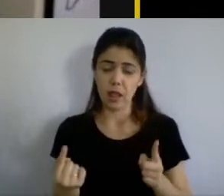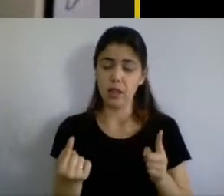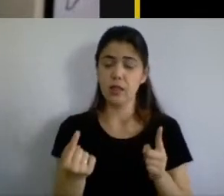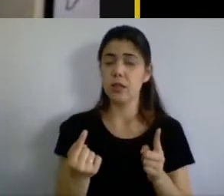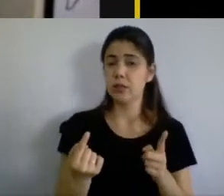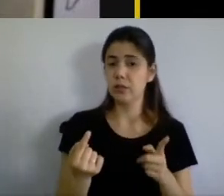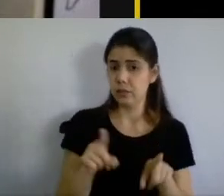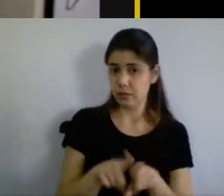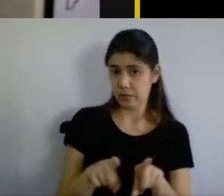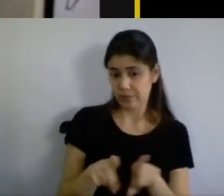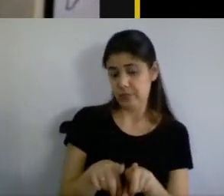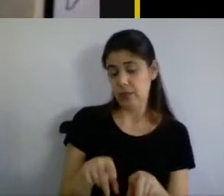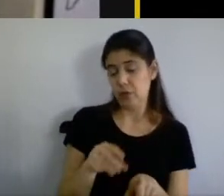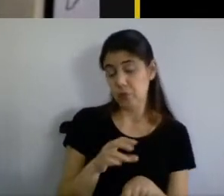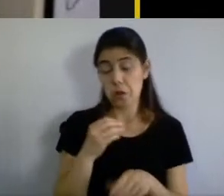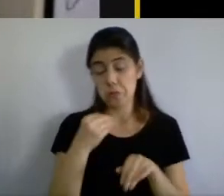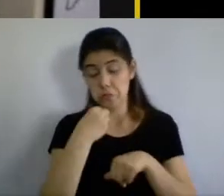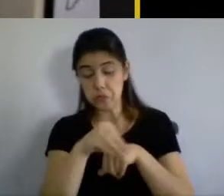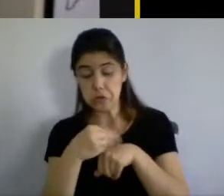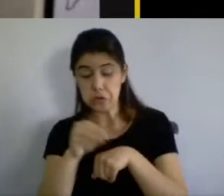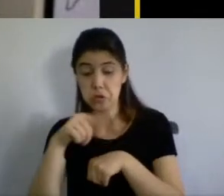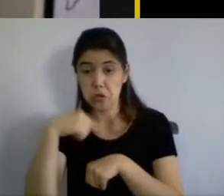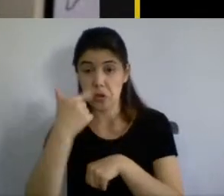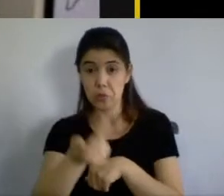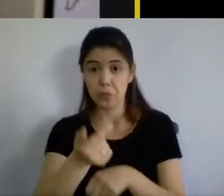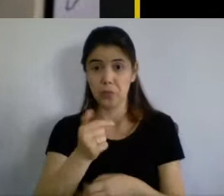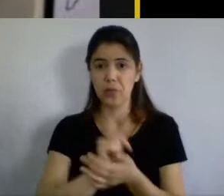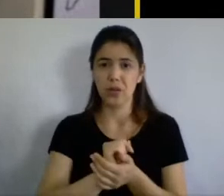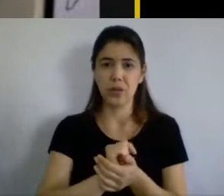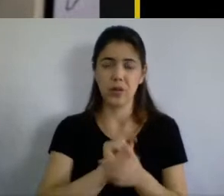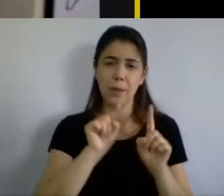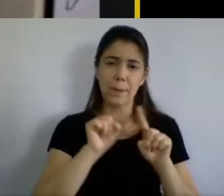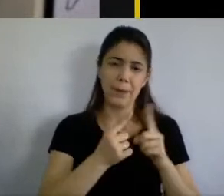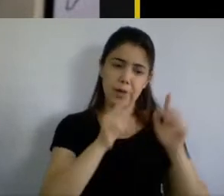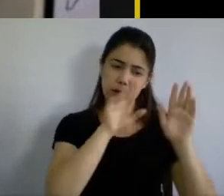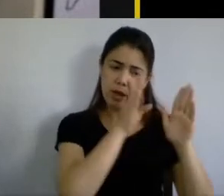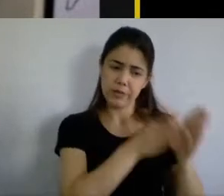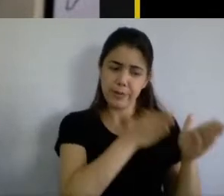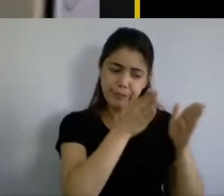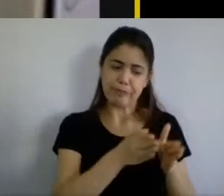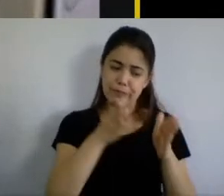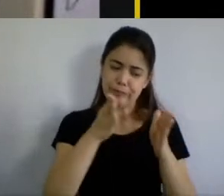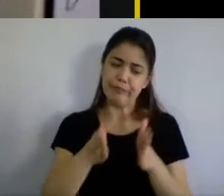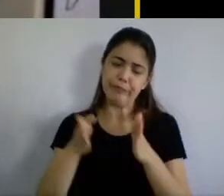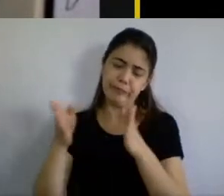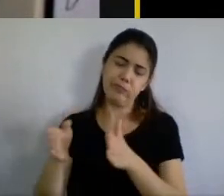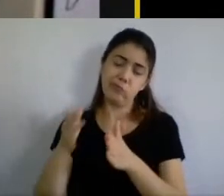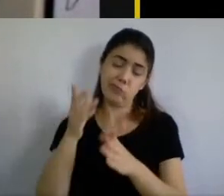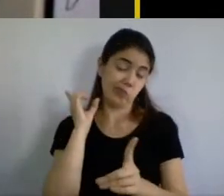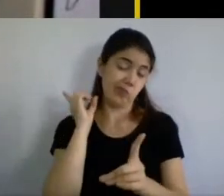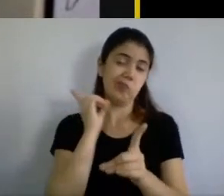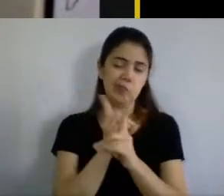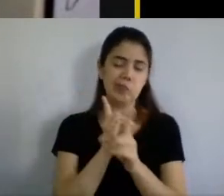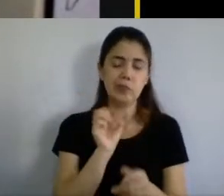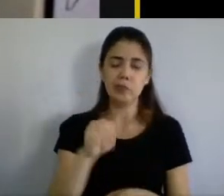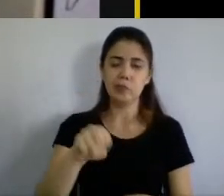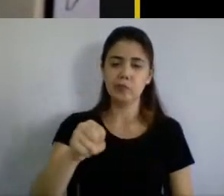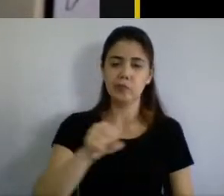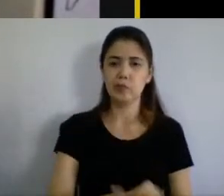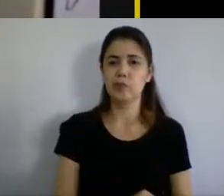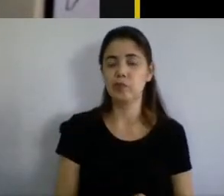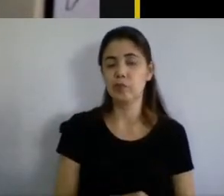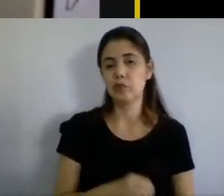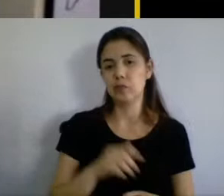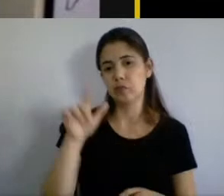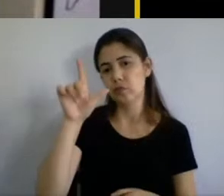outros. Mas é sistematizado, sim, encontra todos os lugares lá. Quer dizer, os latinos sistematizaram